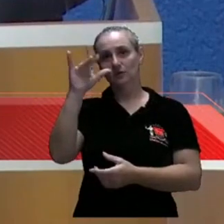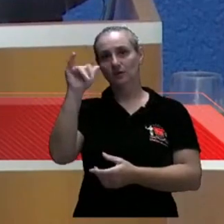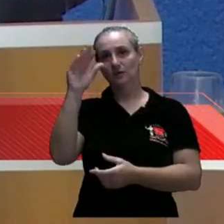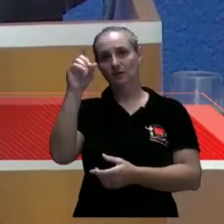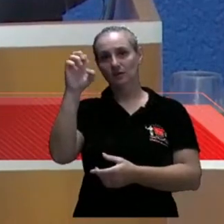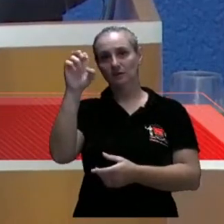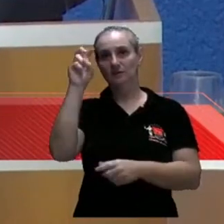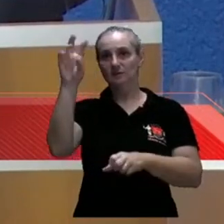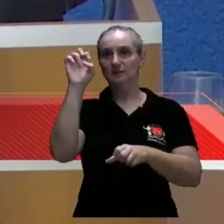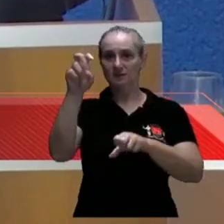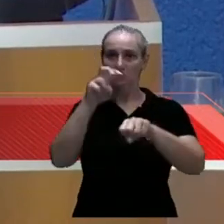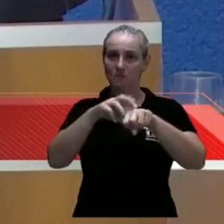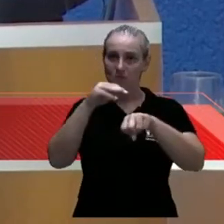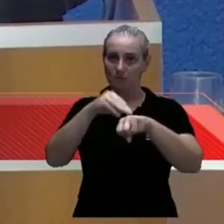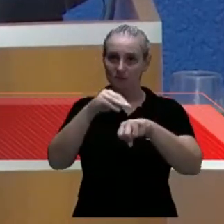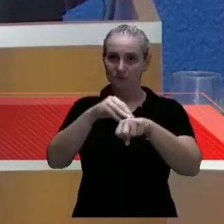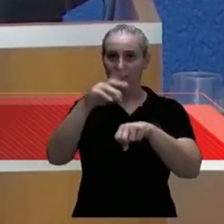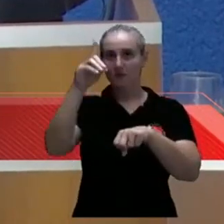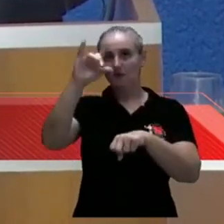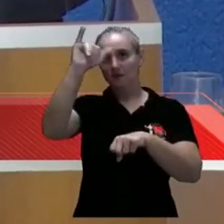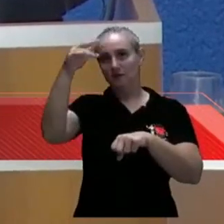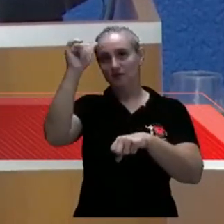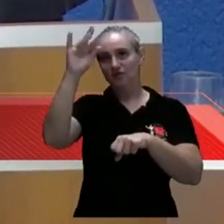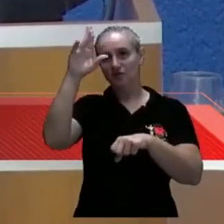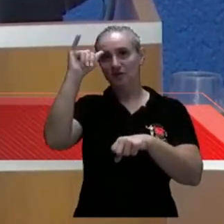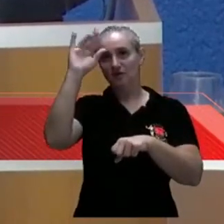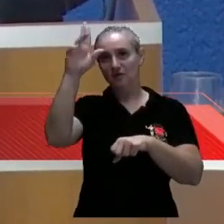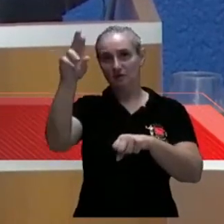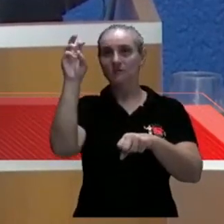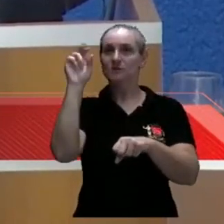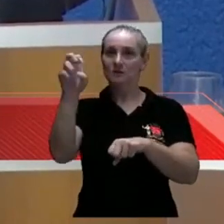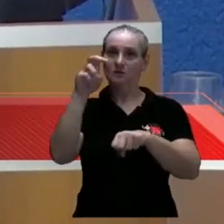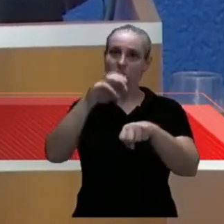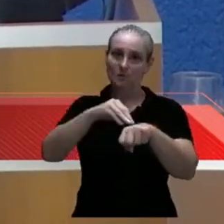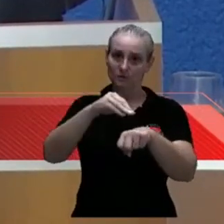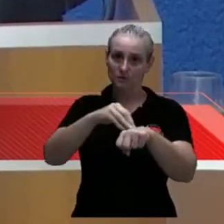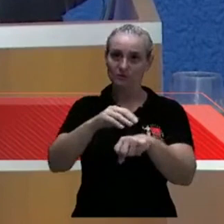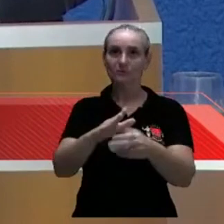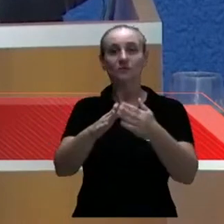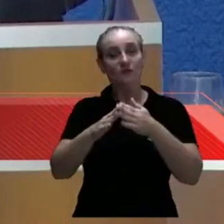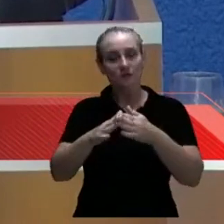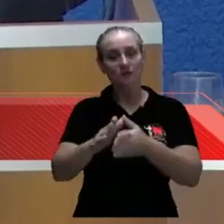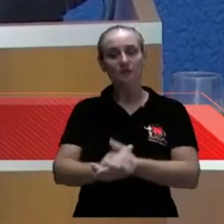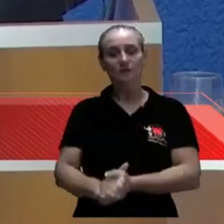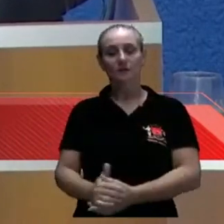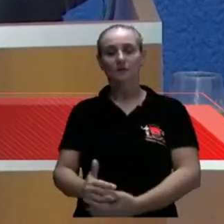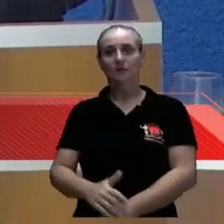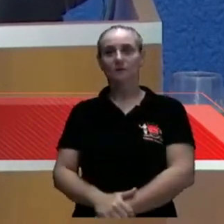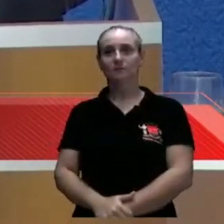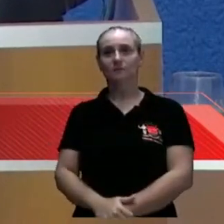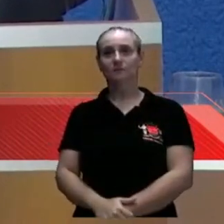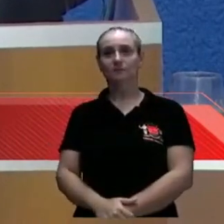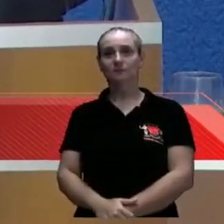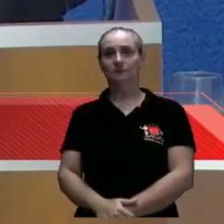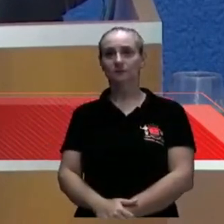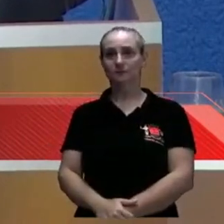por 5 minutos, e o senhor Dejair Martinez, por 5 minutos. Por favor.